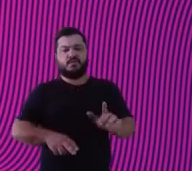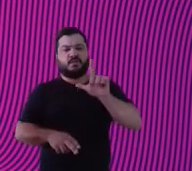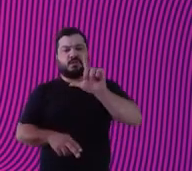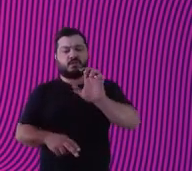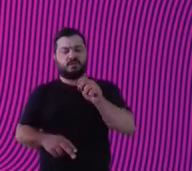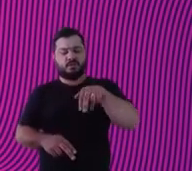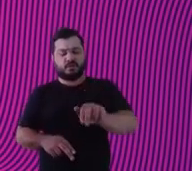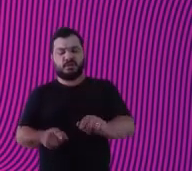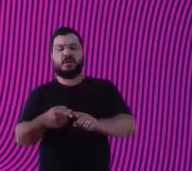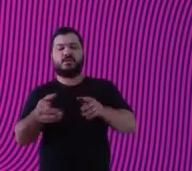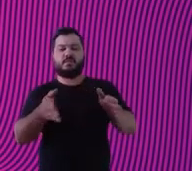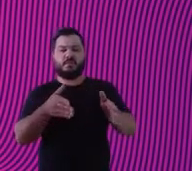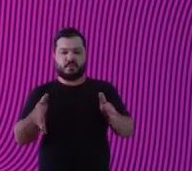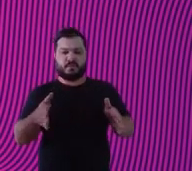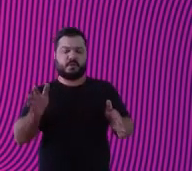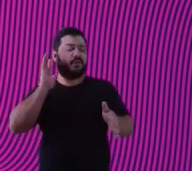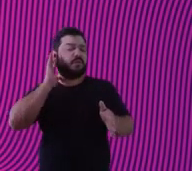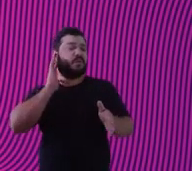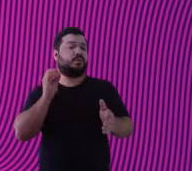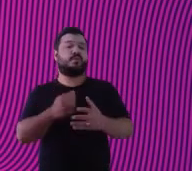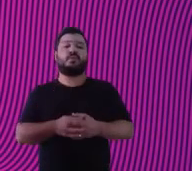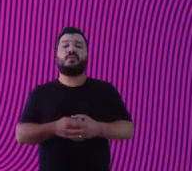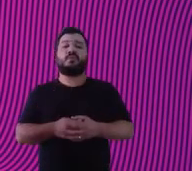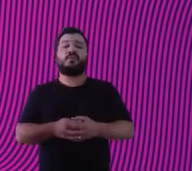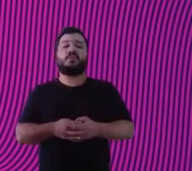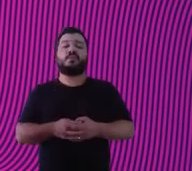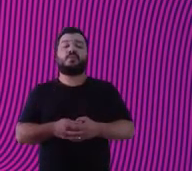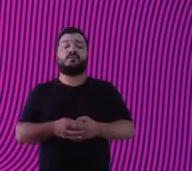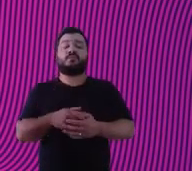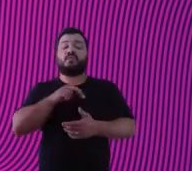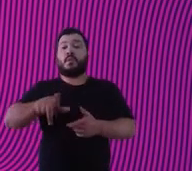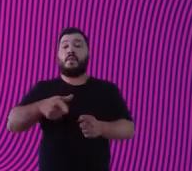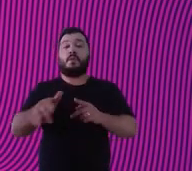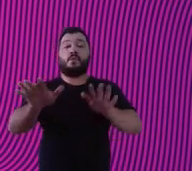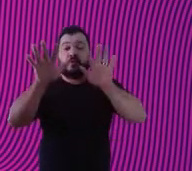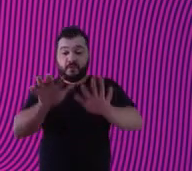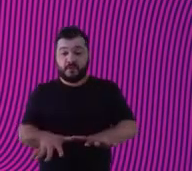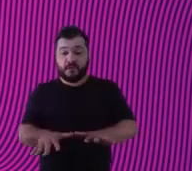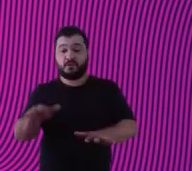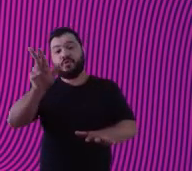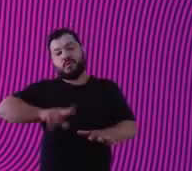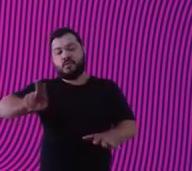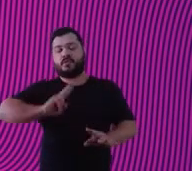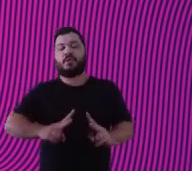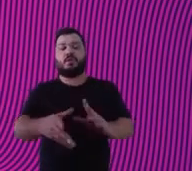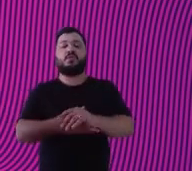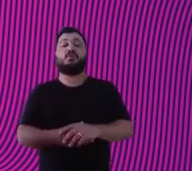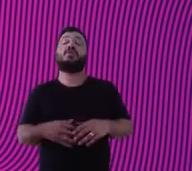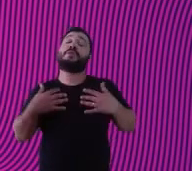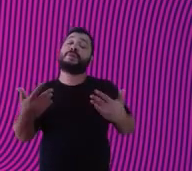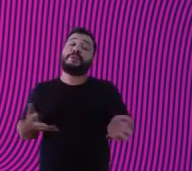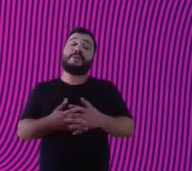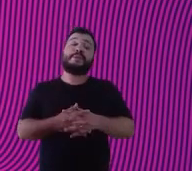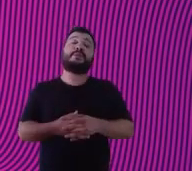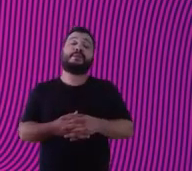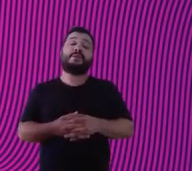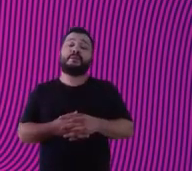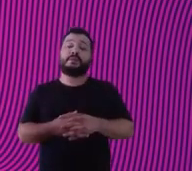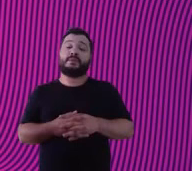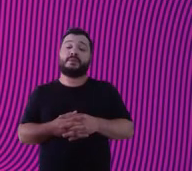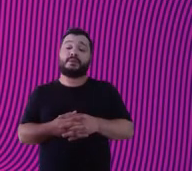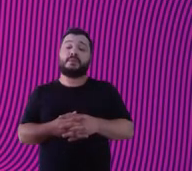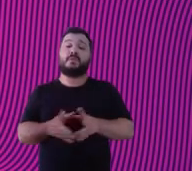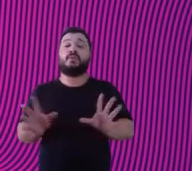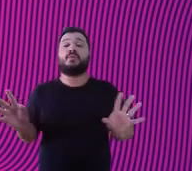levar economia da por período posterior não período de tempo para o uso contínuo então é um